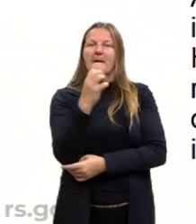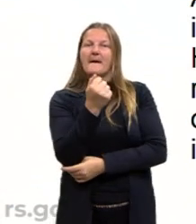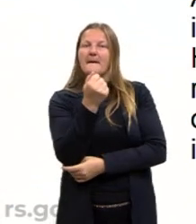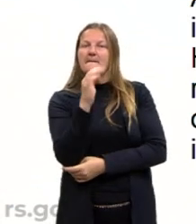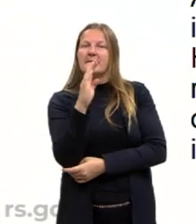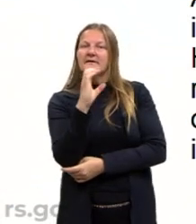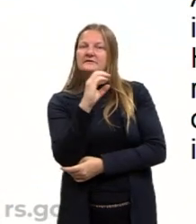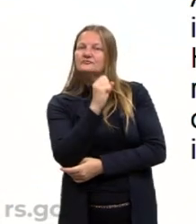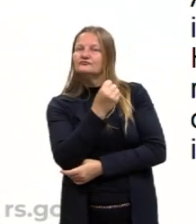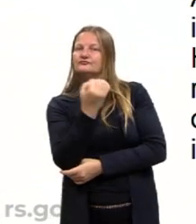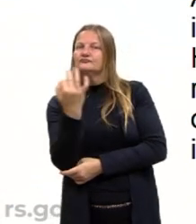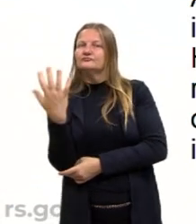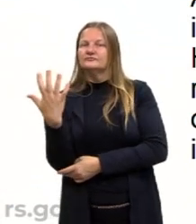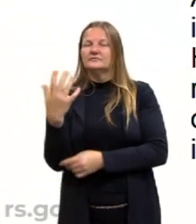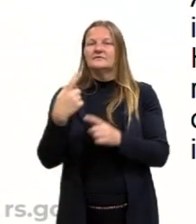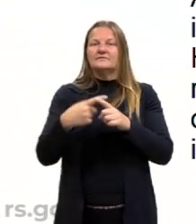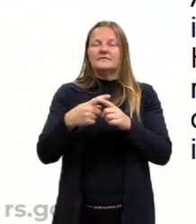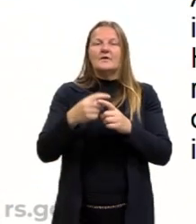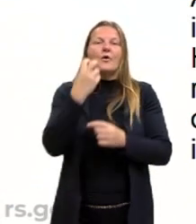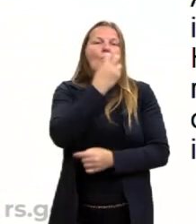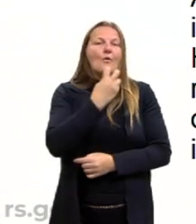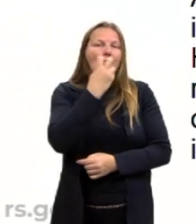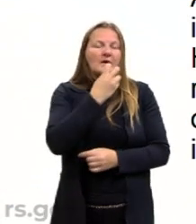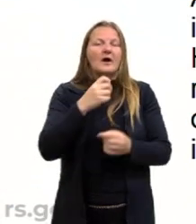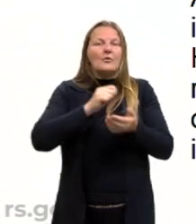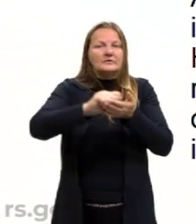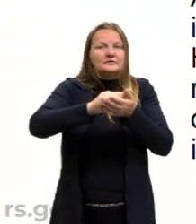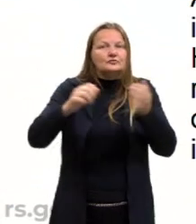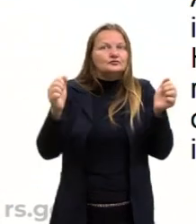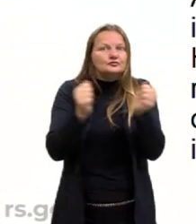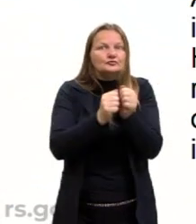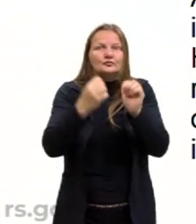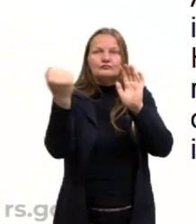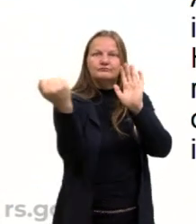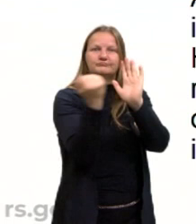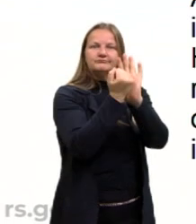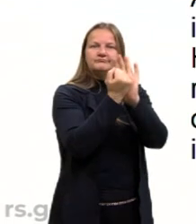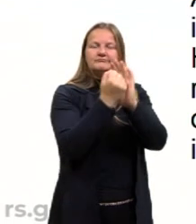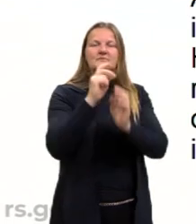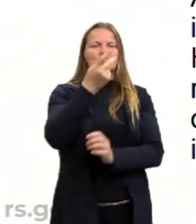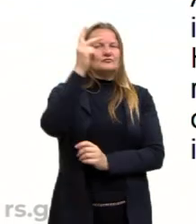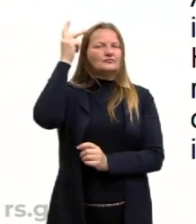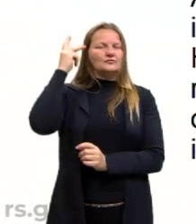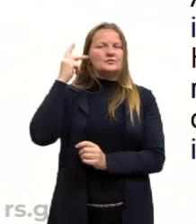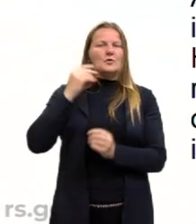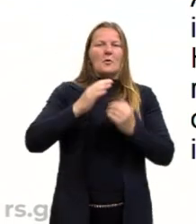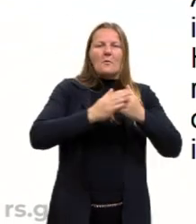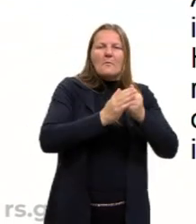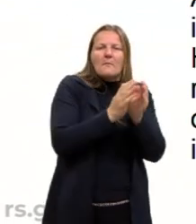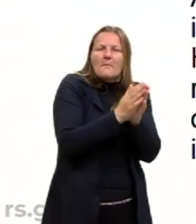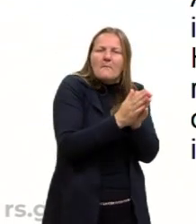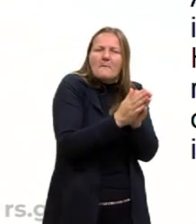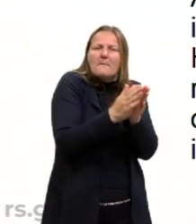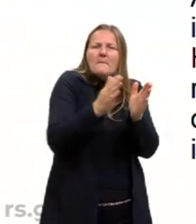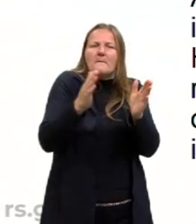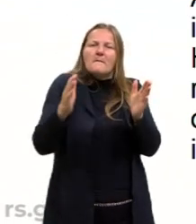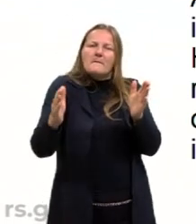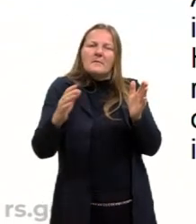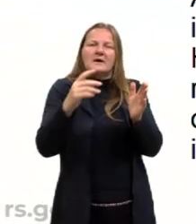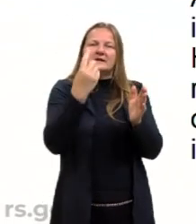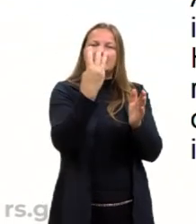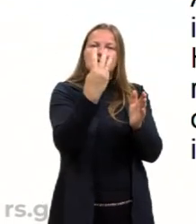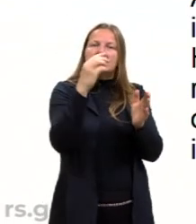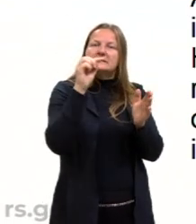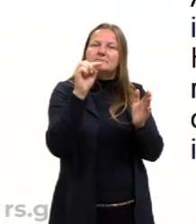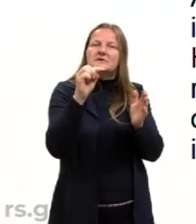e o escrito esse momento histórico foi preparado ao longo de aproximadamente 3